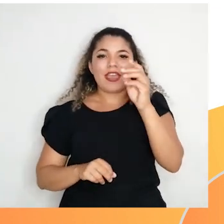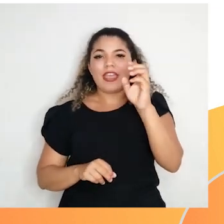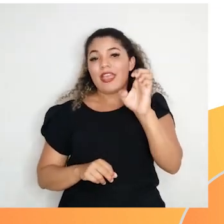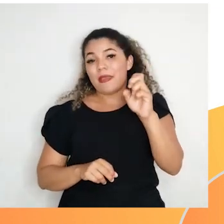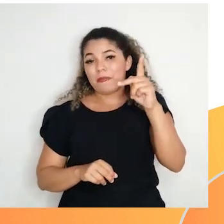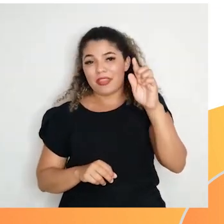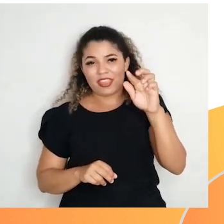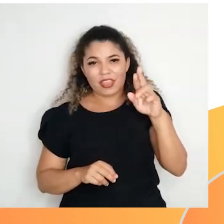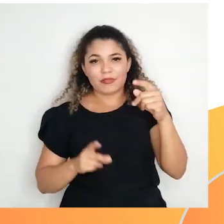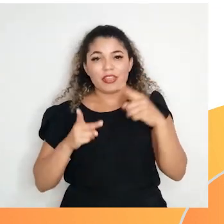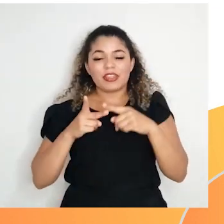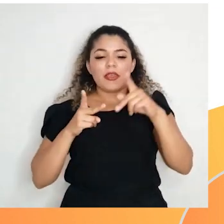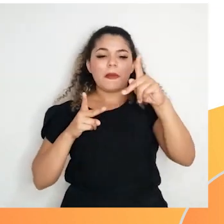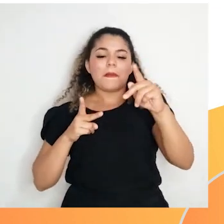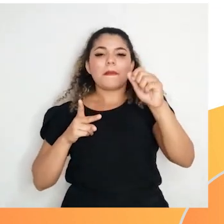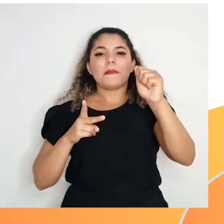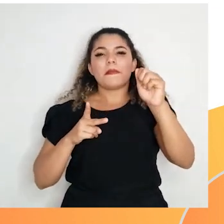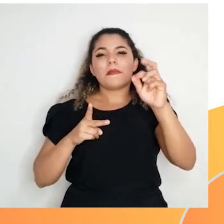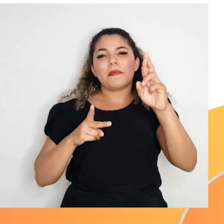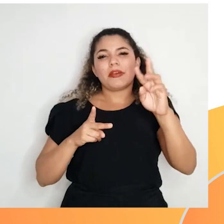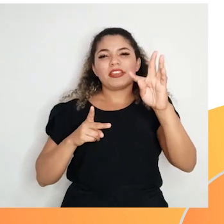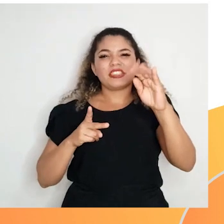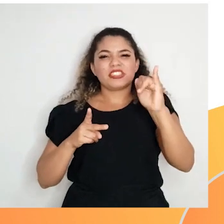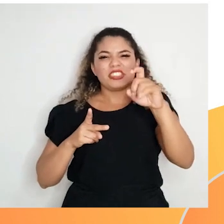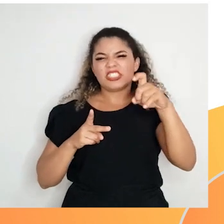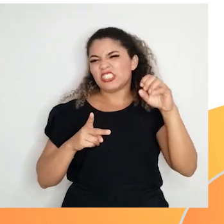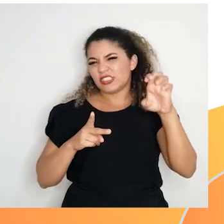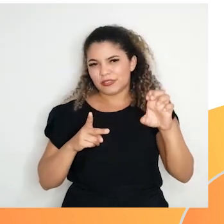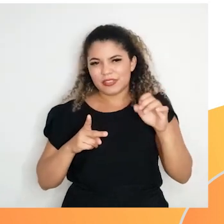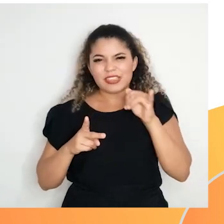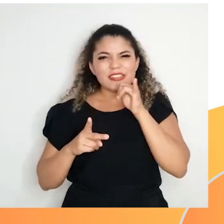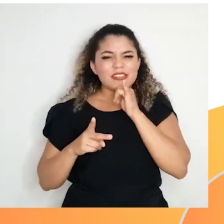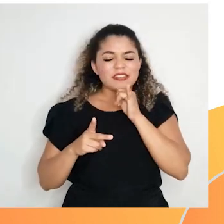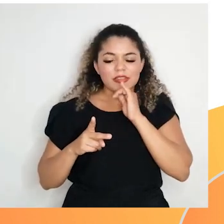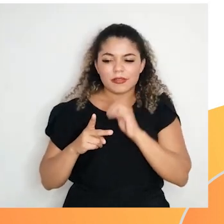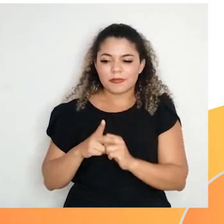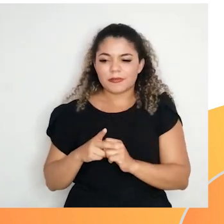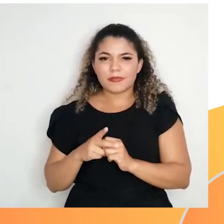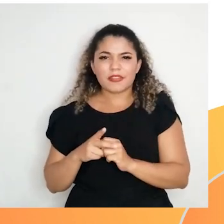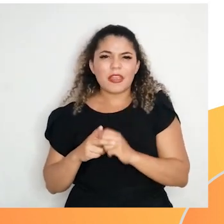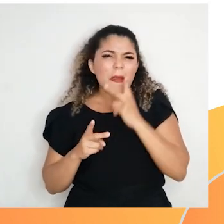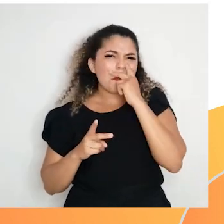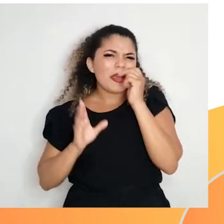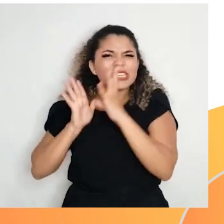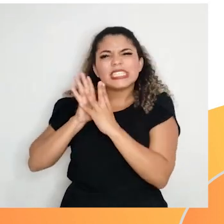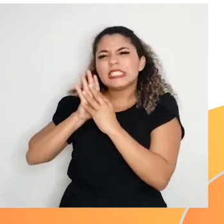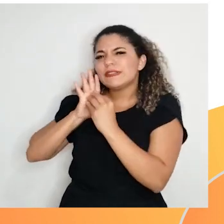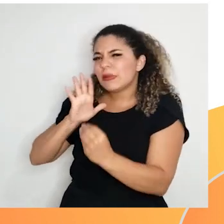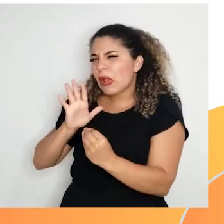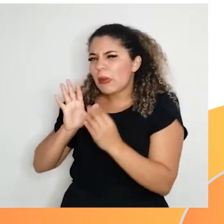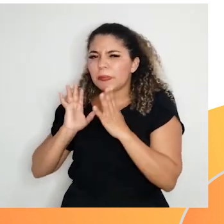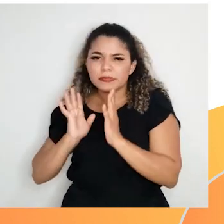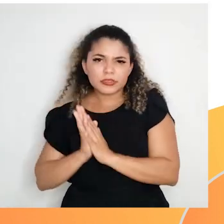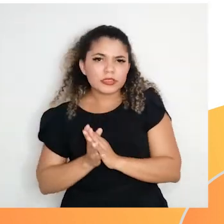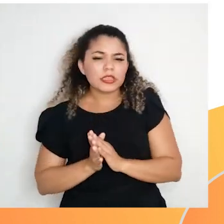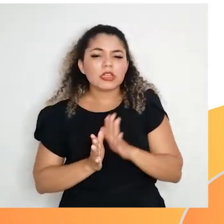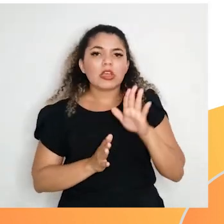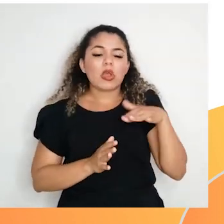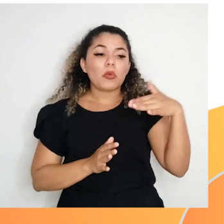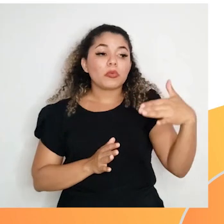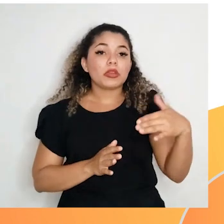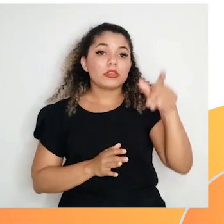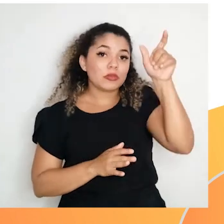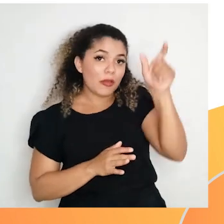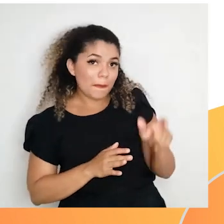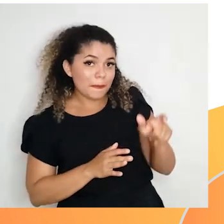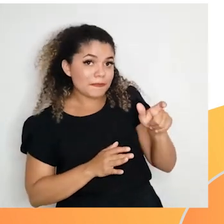epígrafe. Nós temos o pastiche. O pastiche é como se fosse uma imitação. É quando um